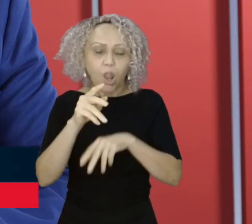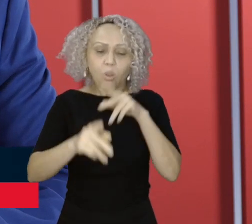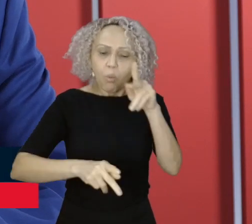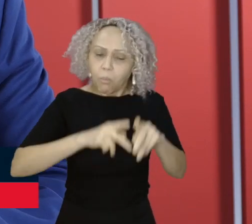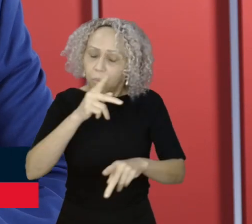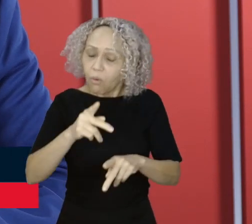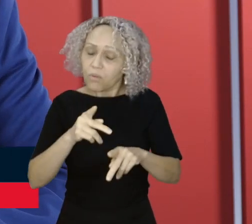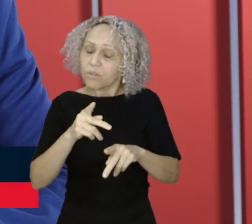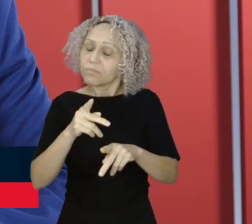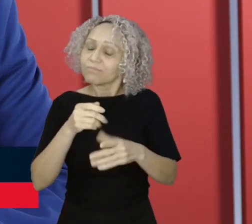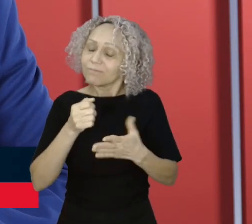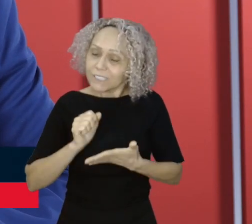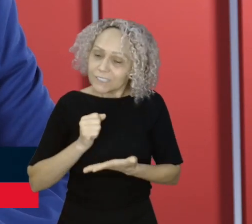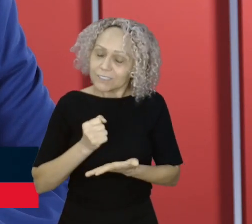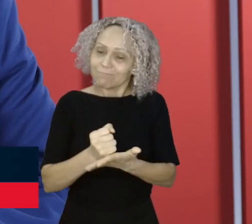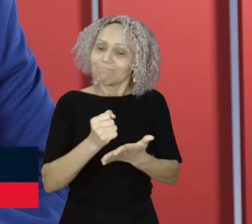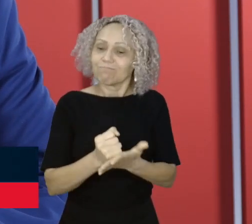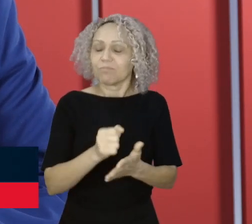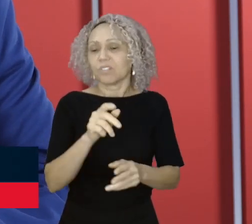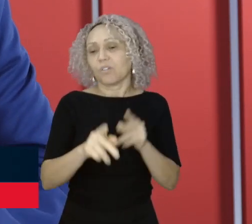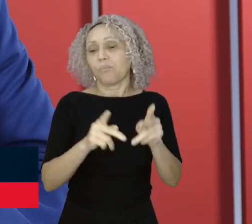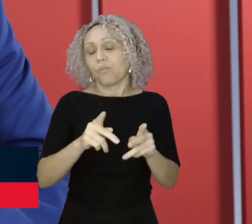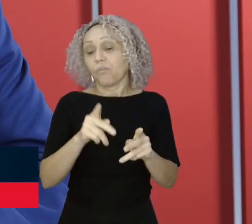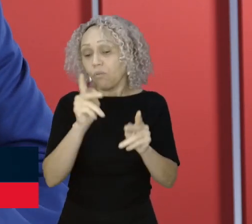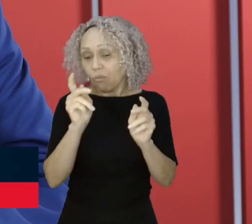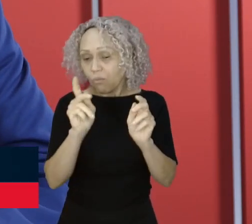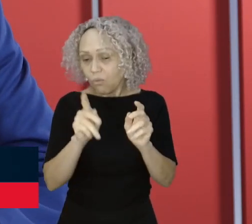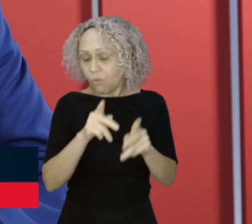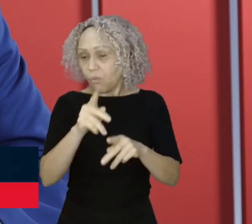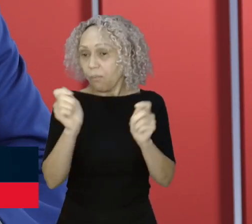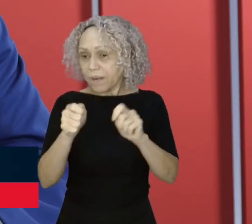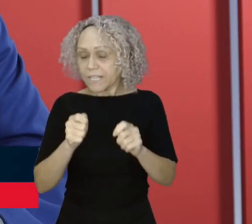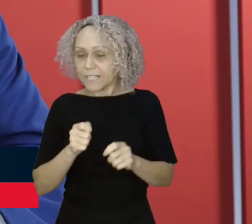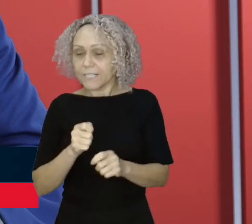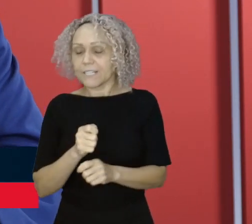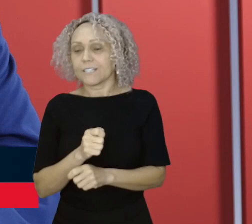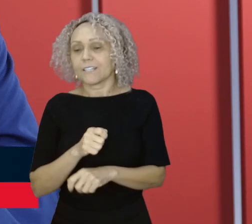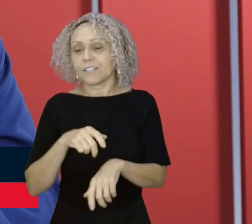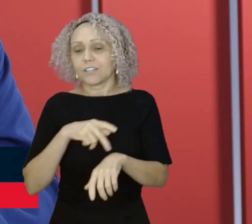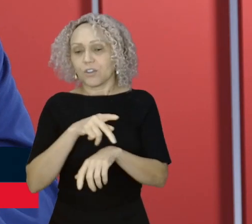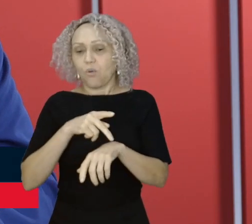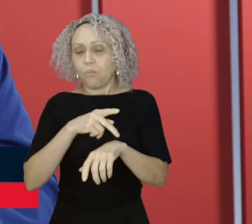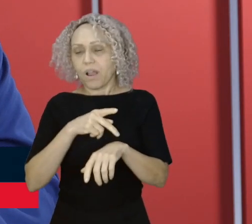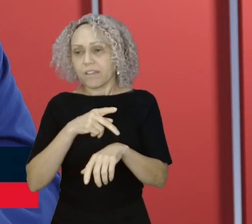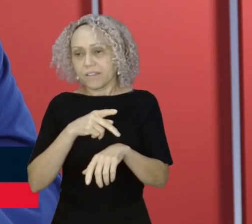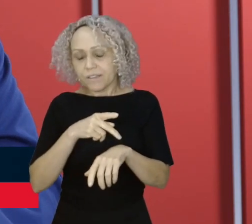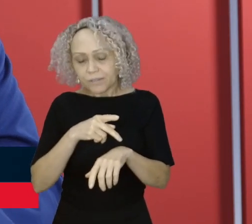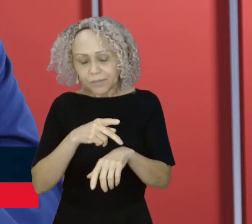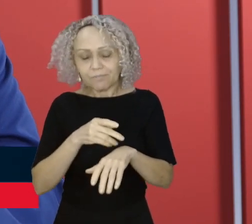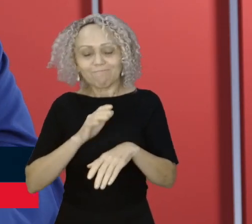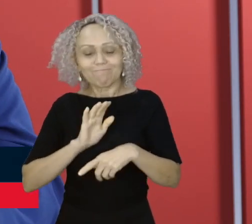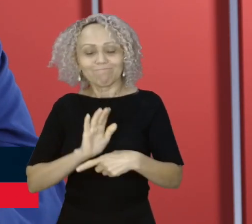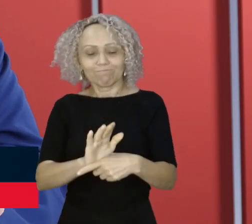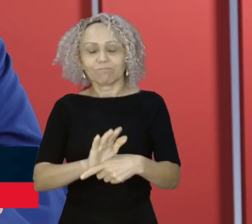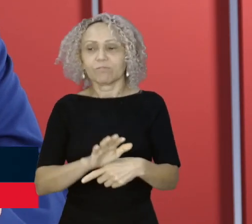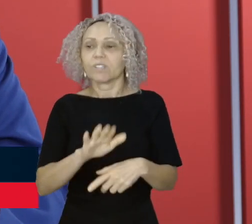modo particular, uma corrente que pensa a economia, e na minha leitura, uma economia desequilibrada, essa economia que